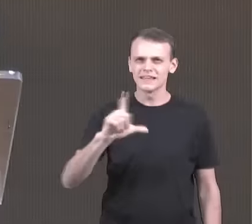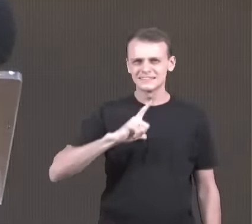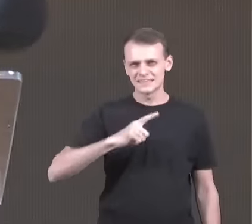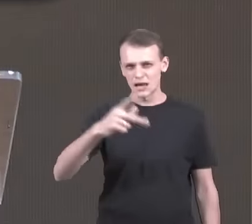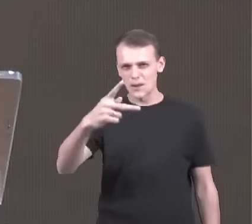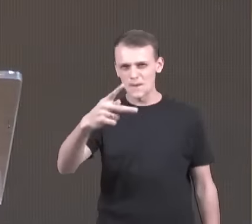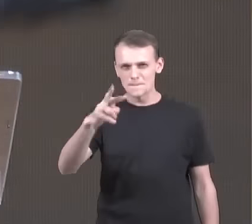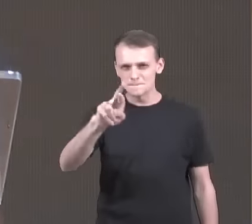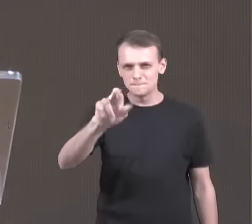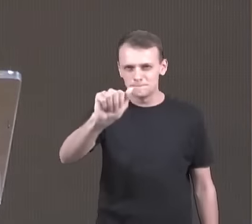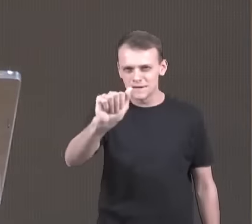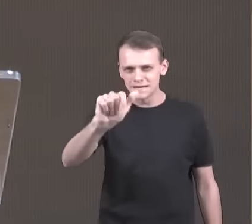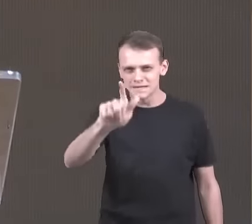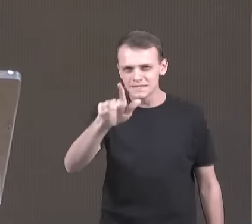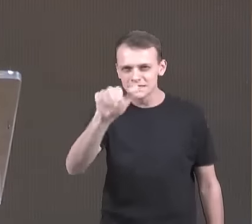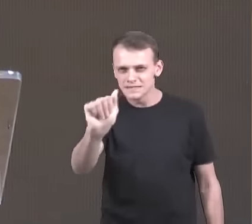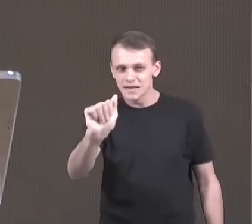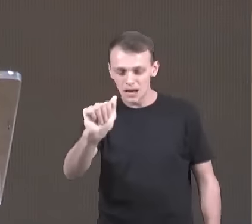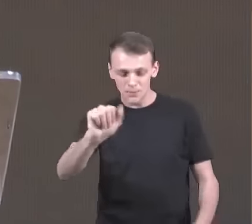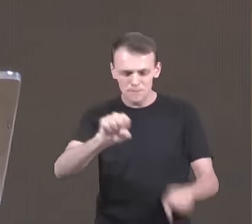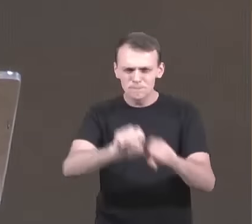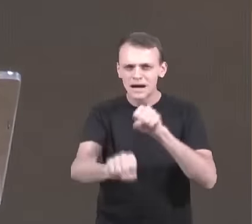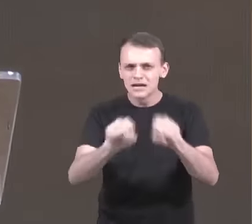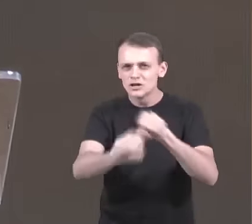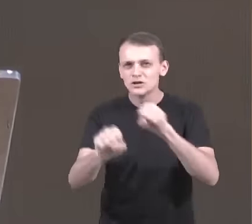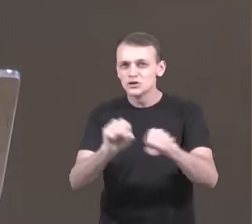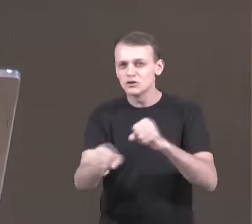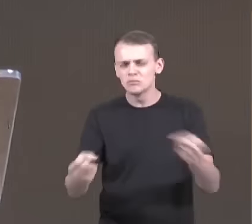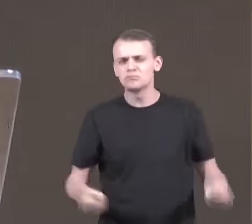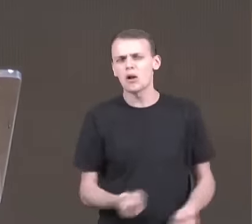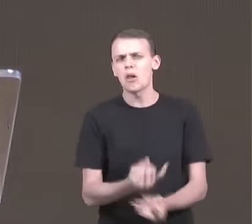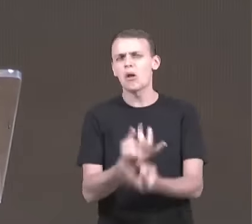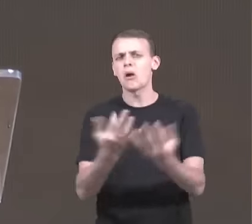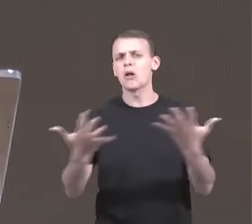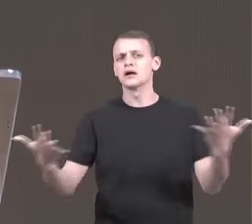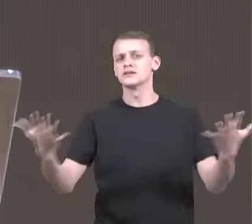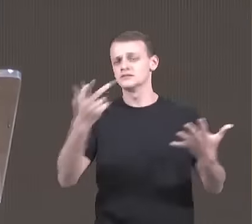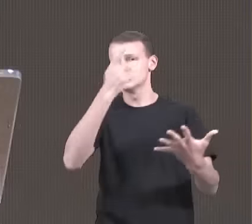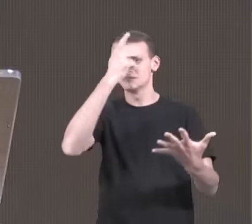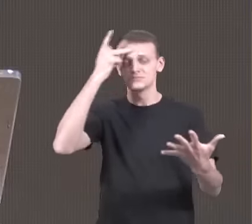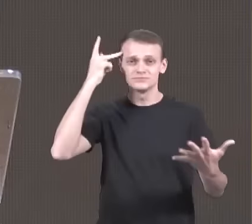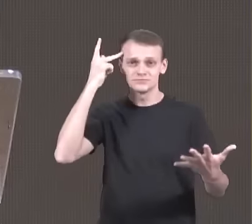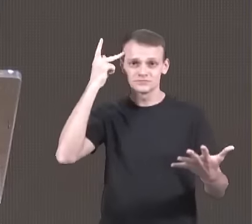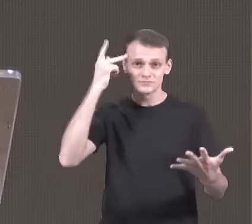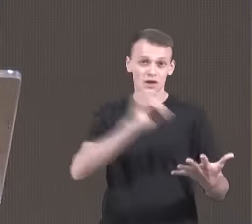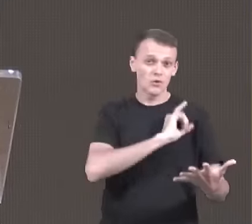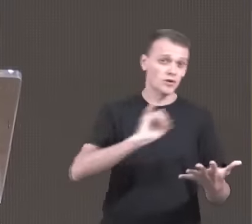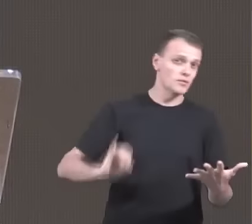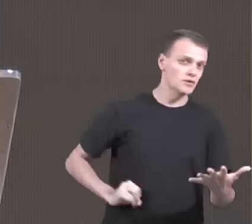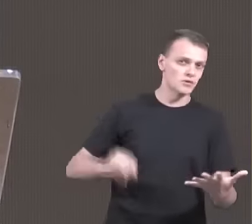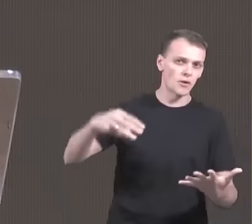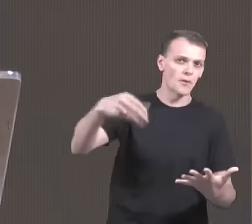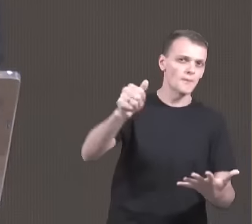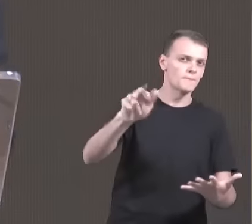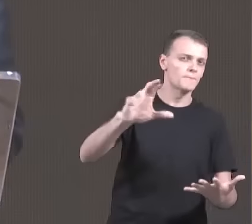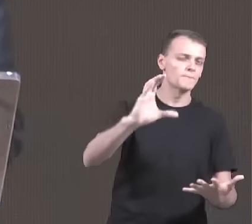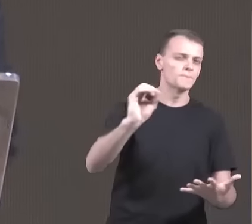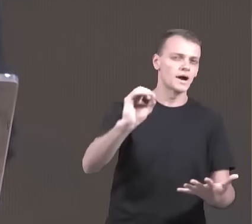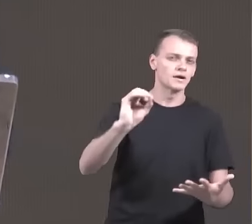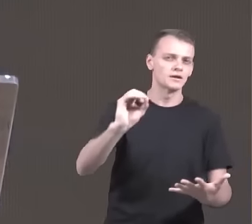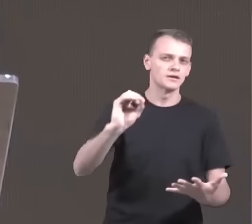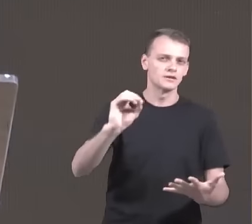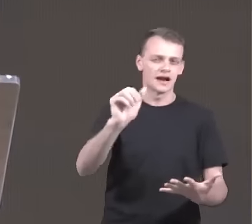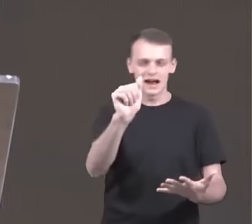um terço da população de todo o Império Romano. Inclusive, o imperador Marco Aurélio foi morto.